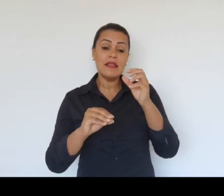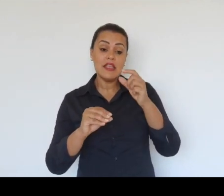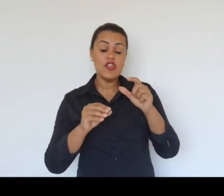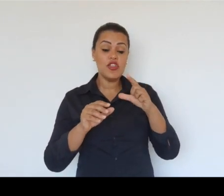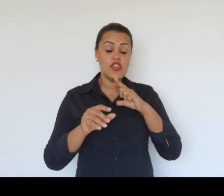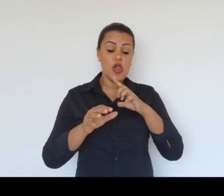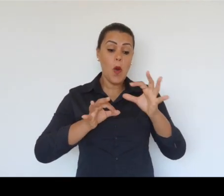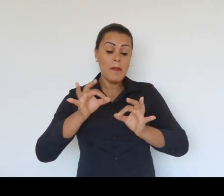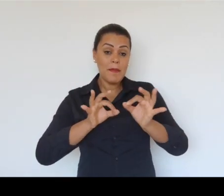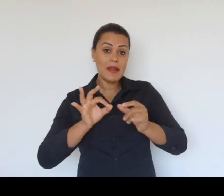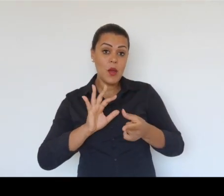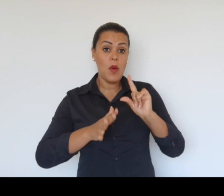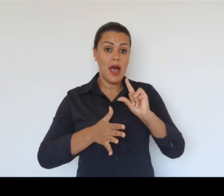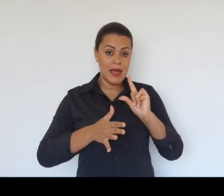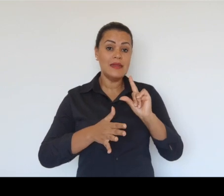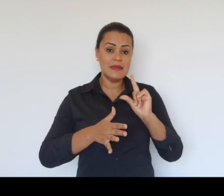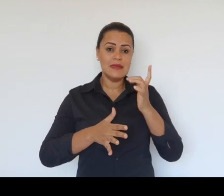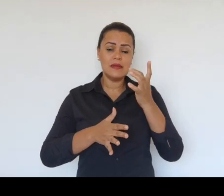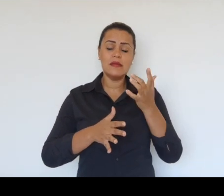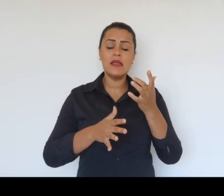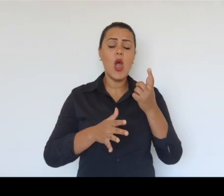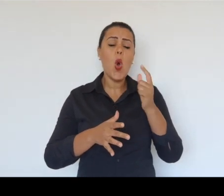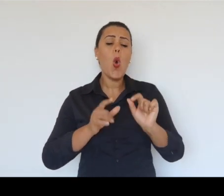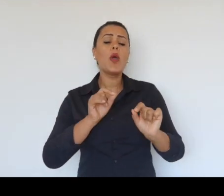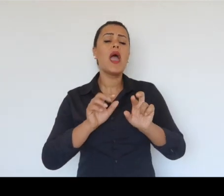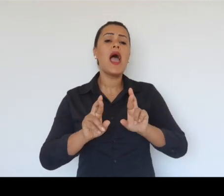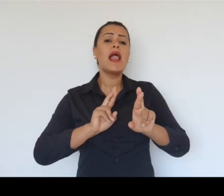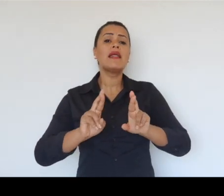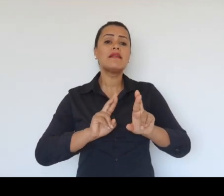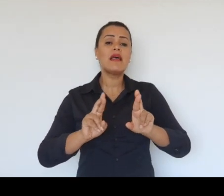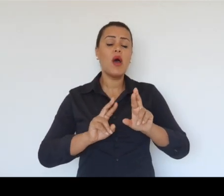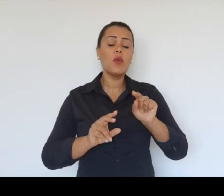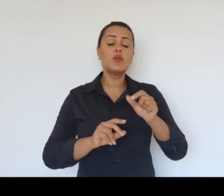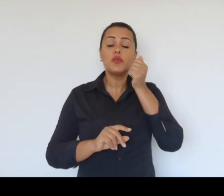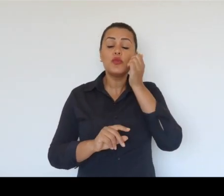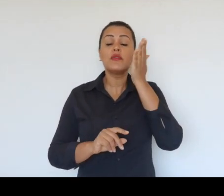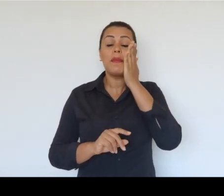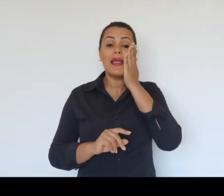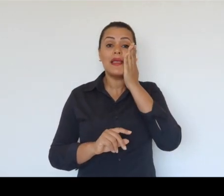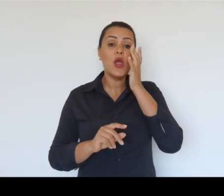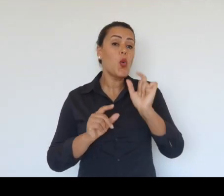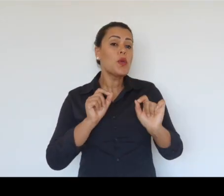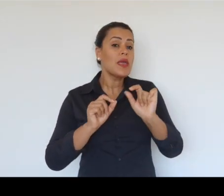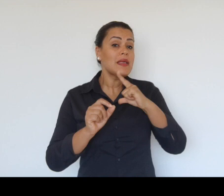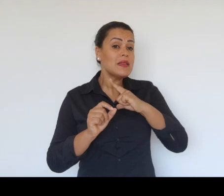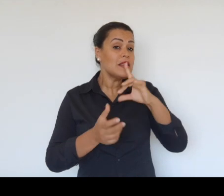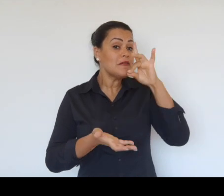terreno antes ou não, qual é a relação dessas estacas com a construção efetiva do sambaqui.